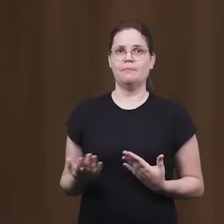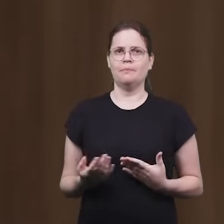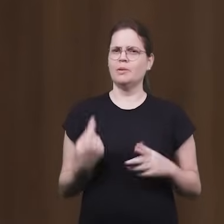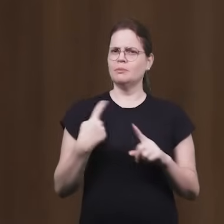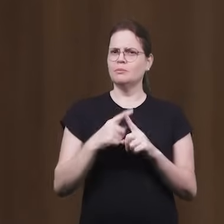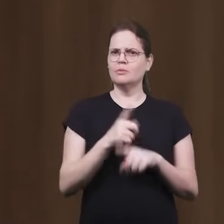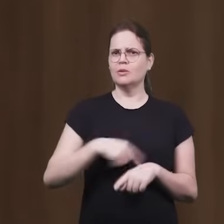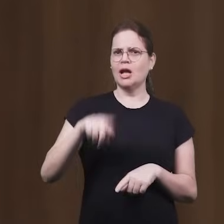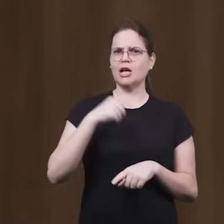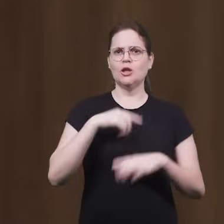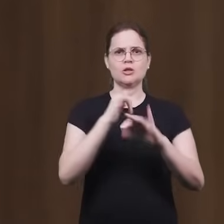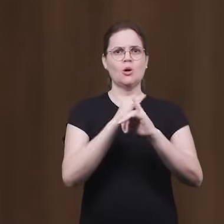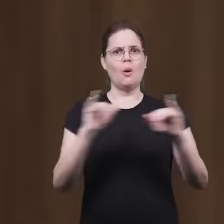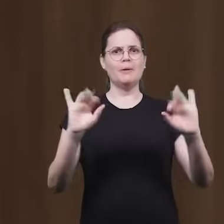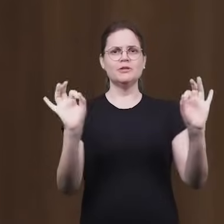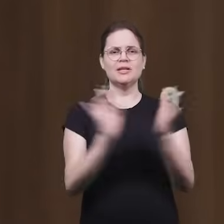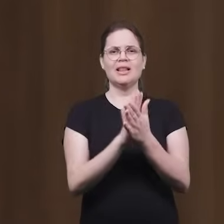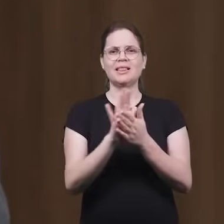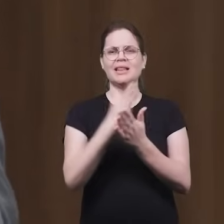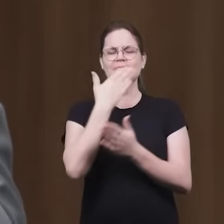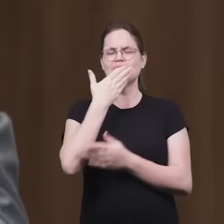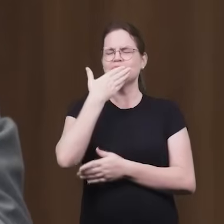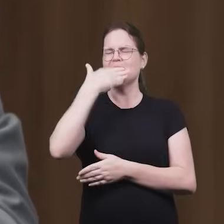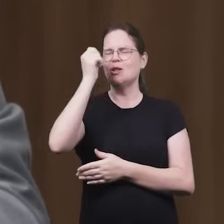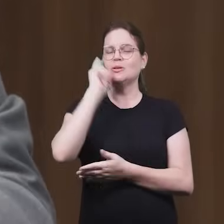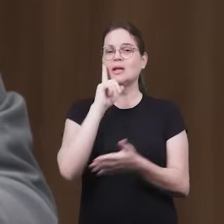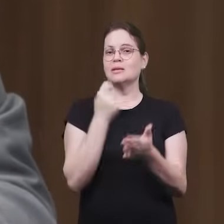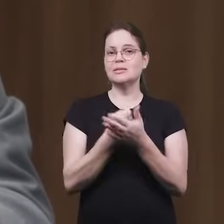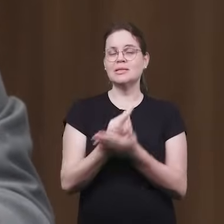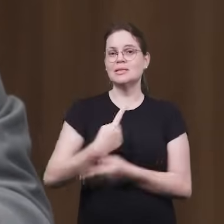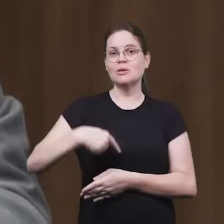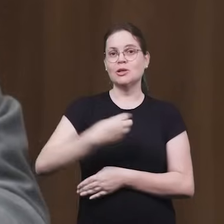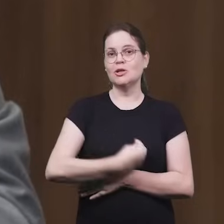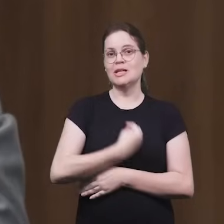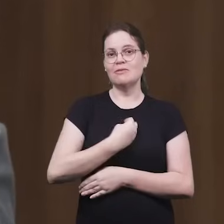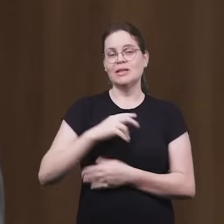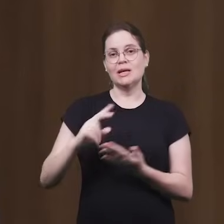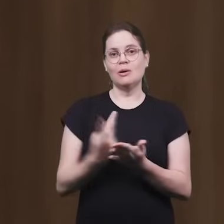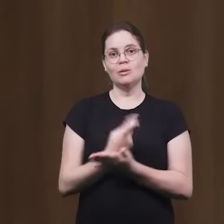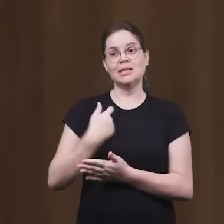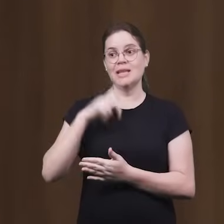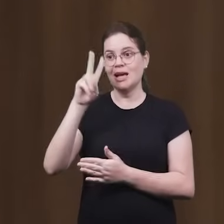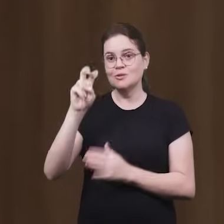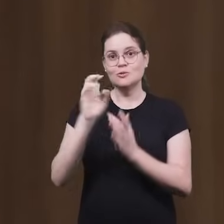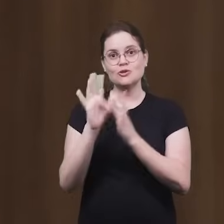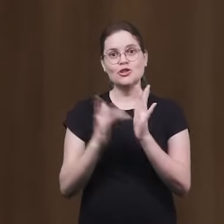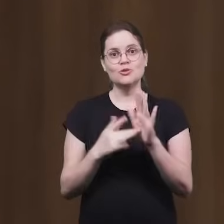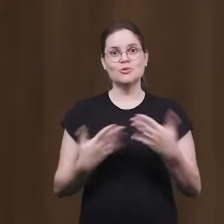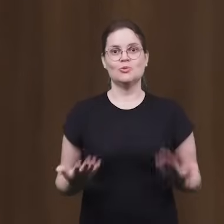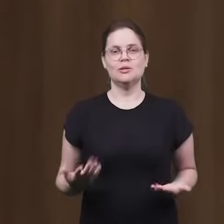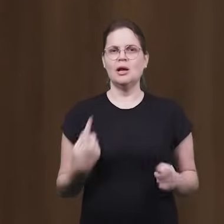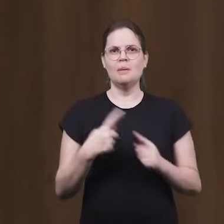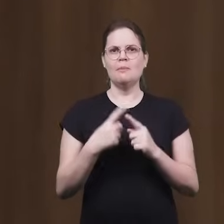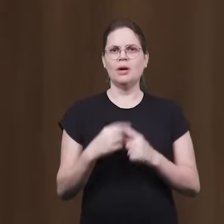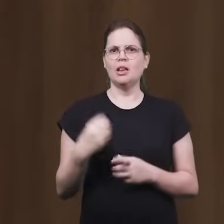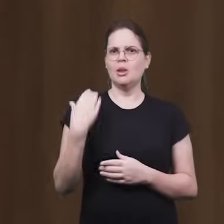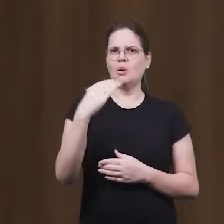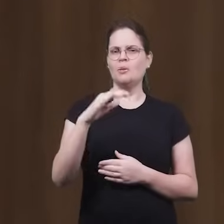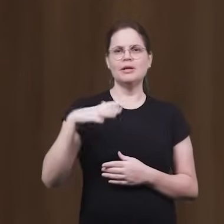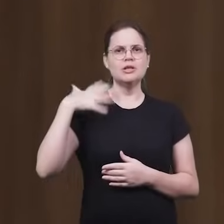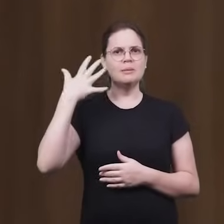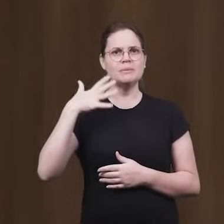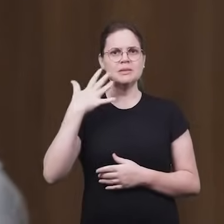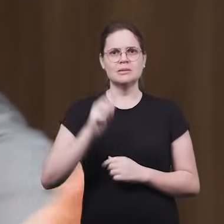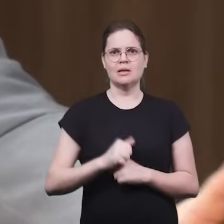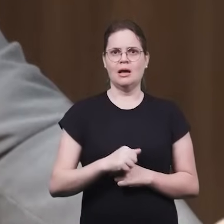não compartilha a melhor coisa que nos acontece? Por que a gente não compartilha uma mensagem? O pastor entregou